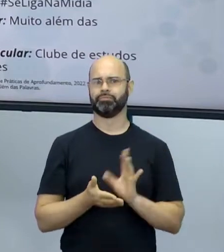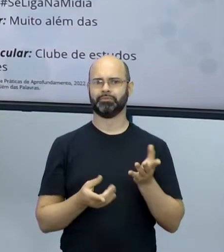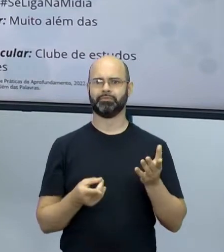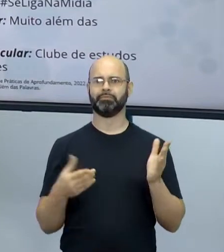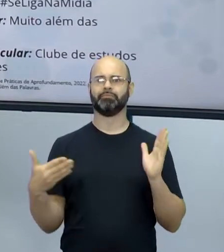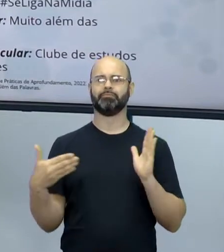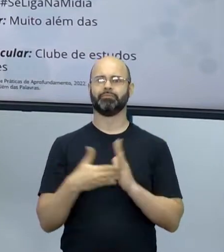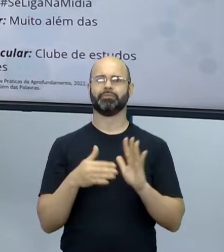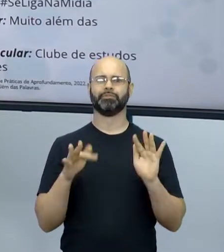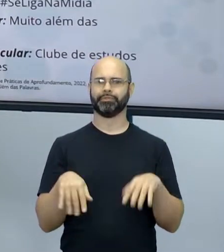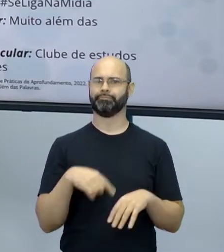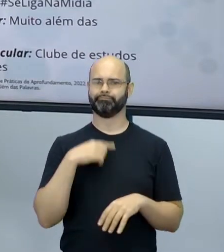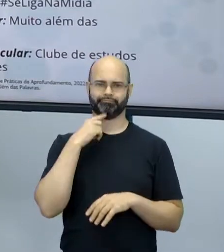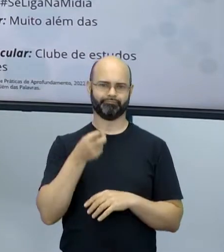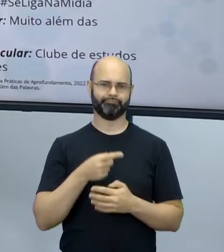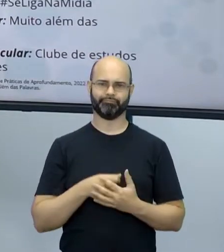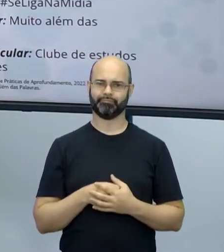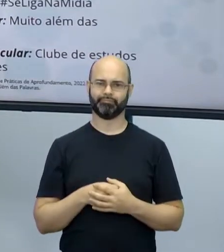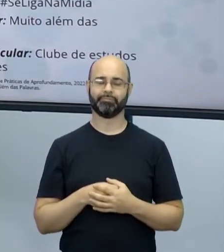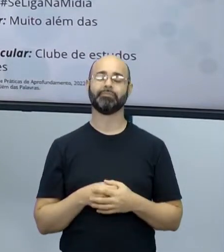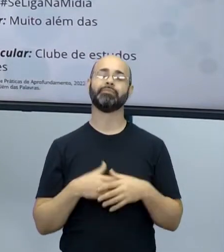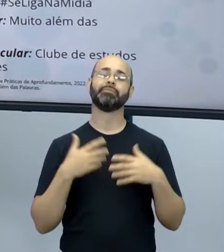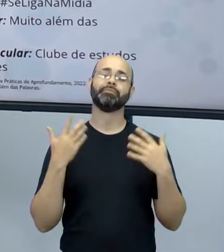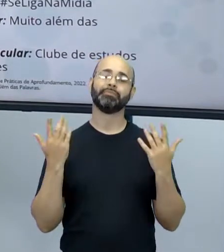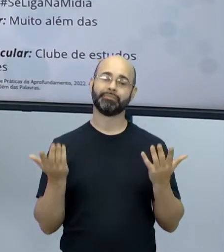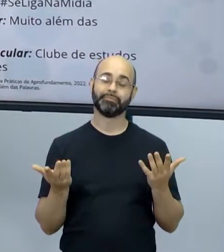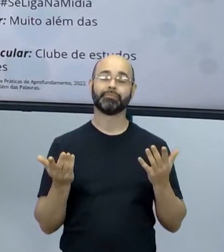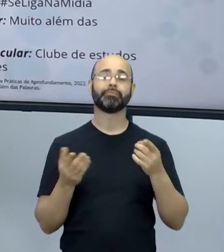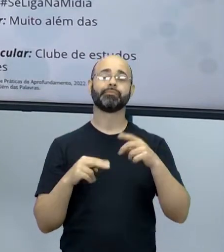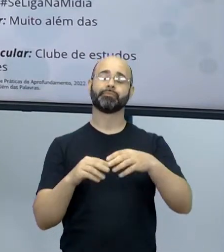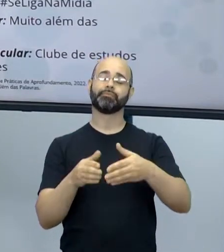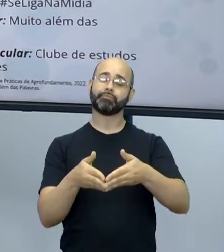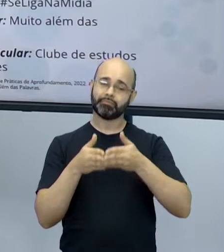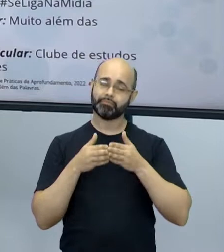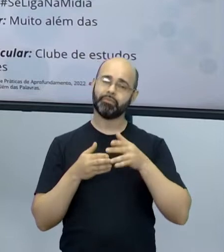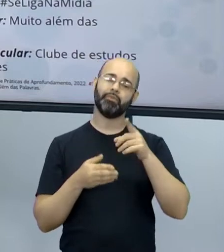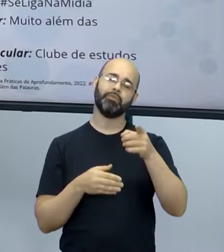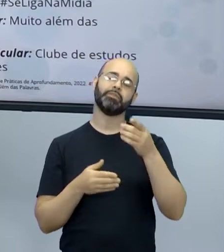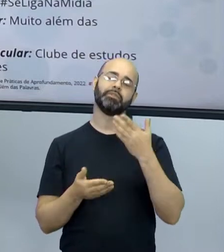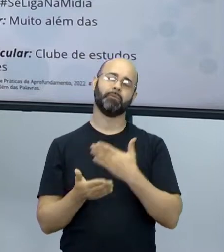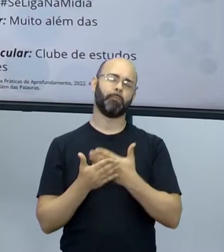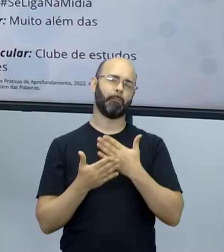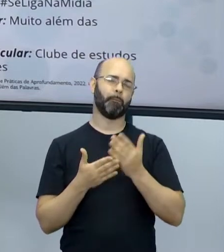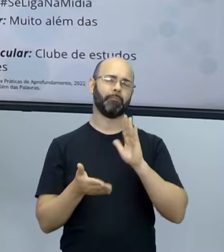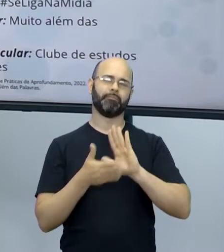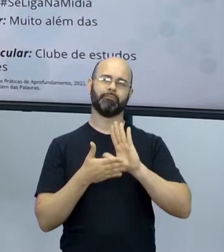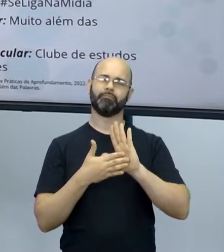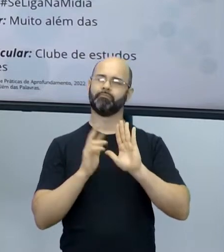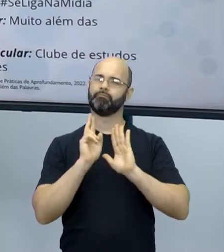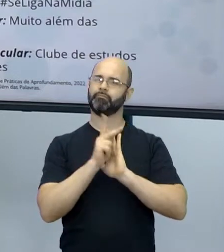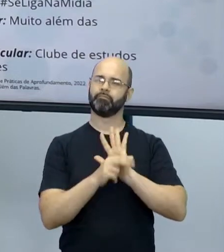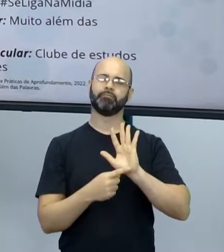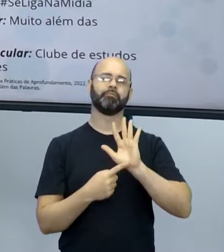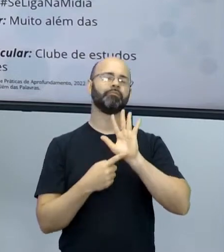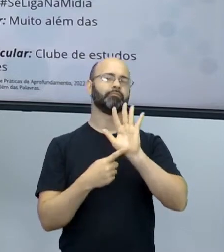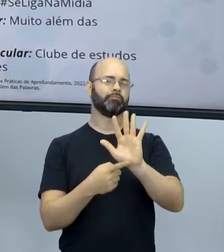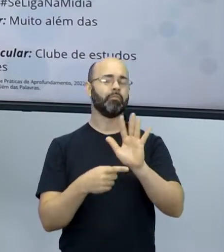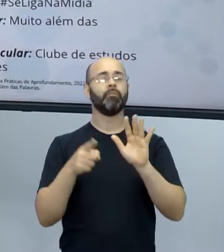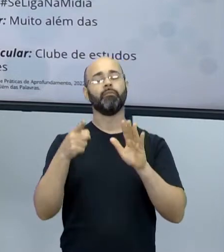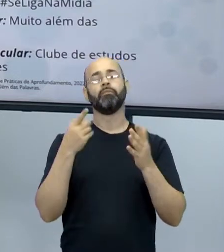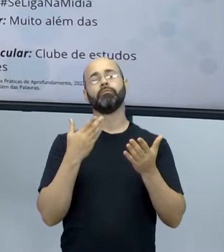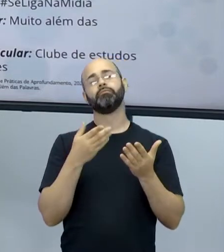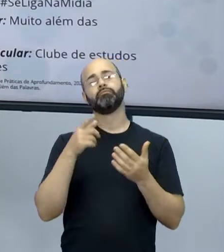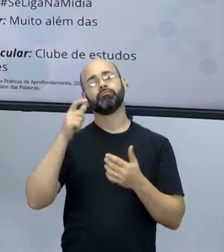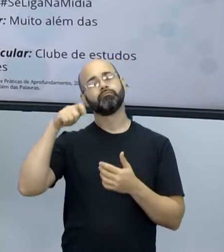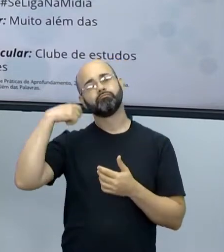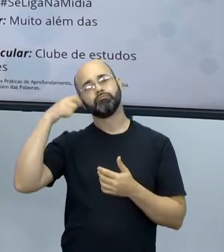esgotaria. Então, por favor, esta é uma aula em que a gente vai propor muita coisa, que vocês assistam filmes diferentes e uma